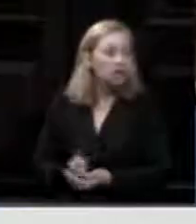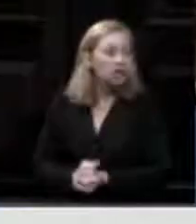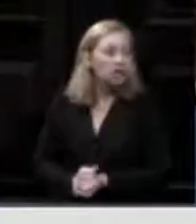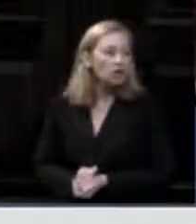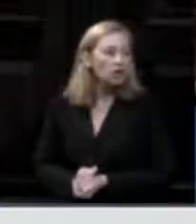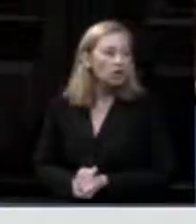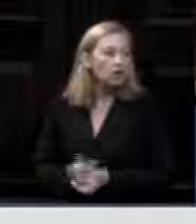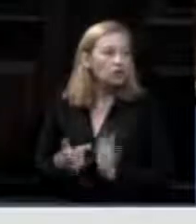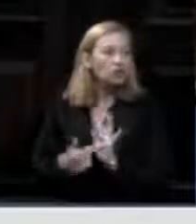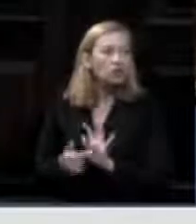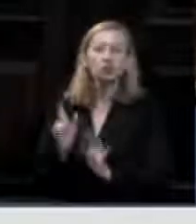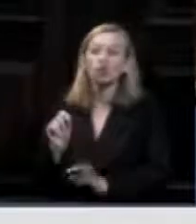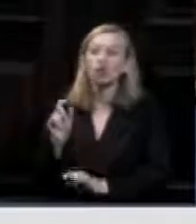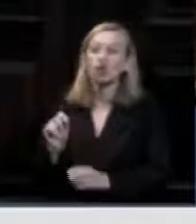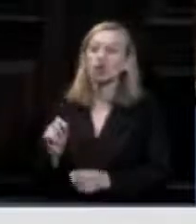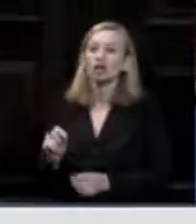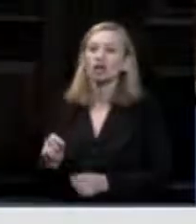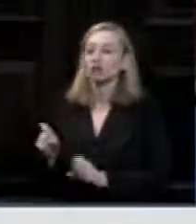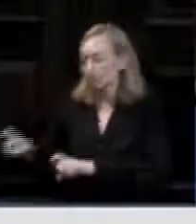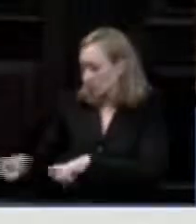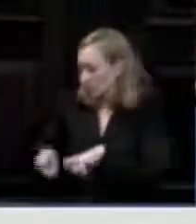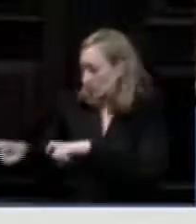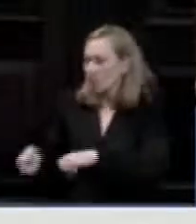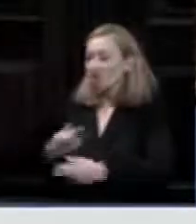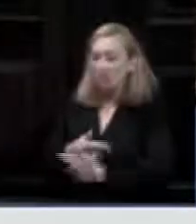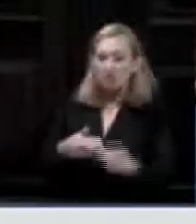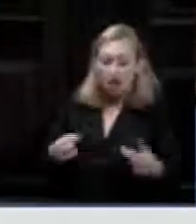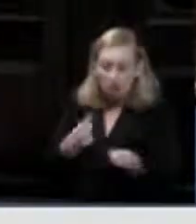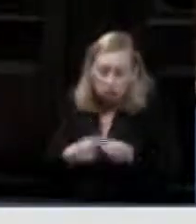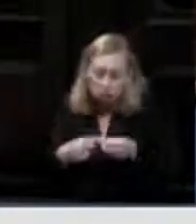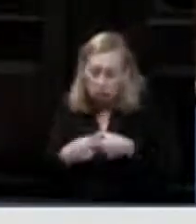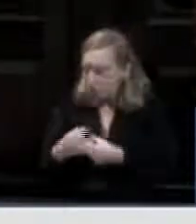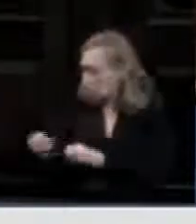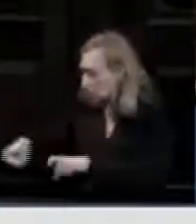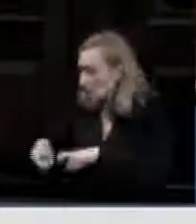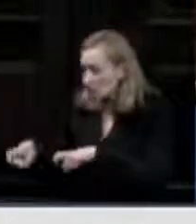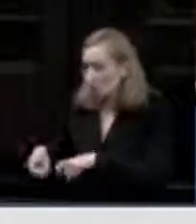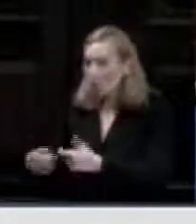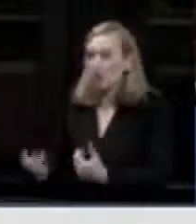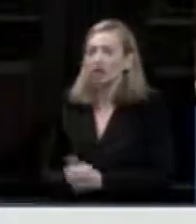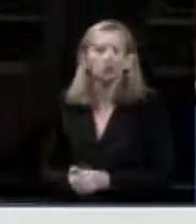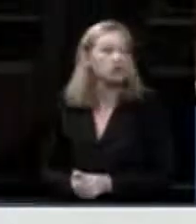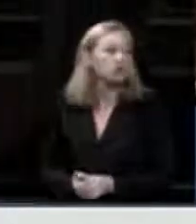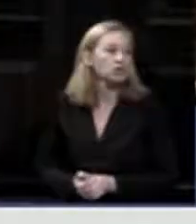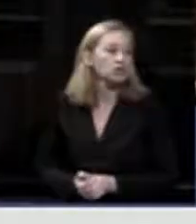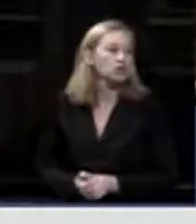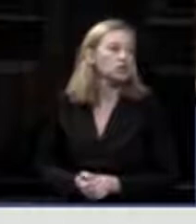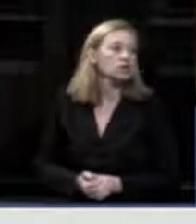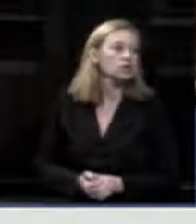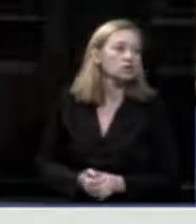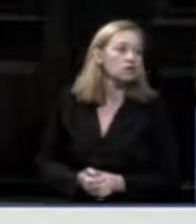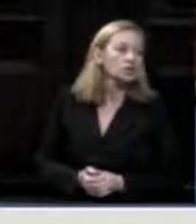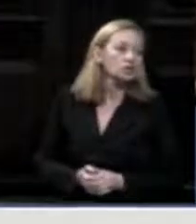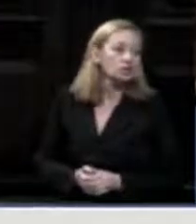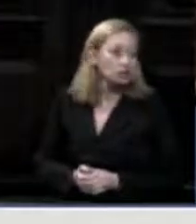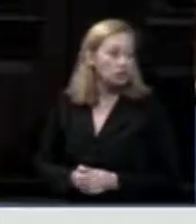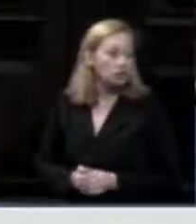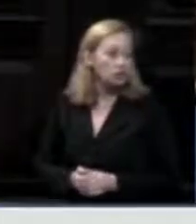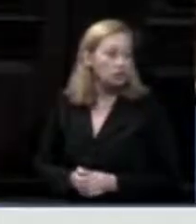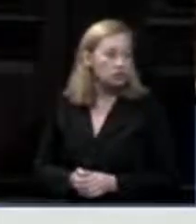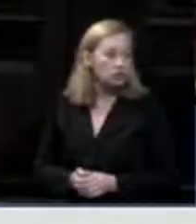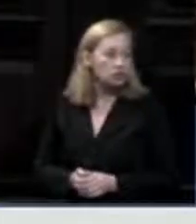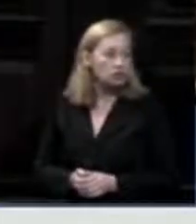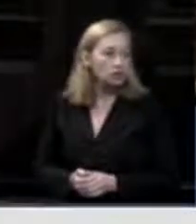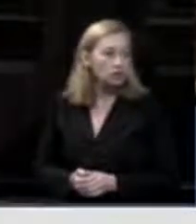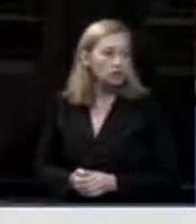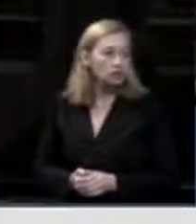destaque vem do interior do estado. Muitos municípios do interior não só bateram a meta, como ficaram acima